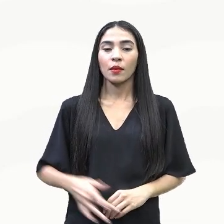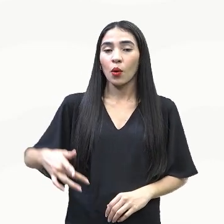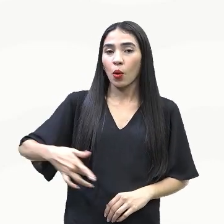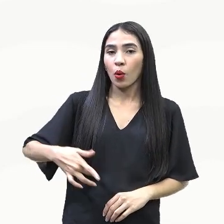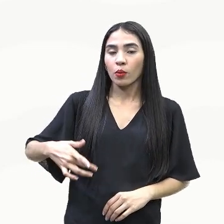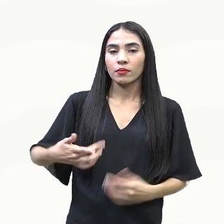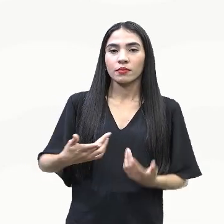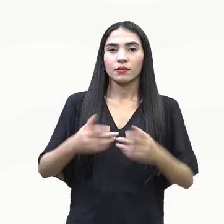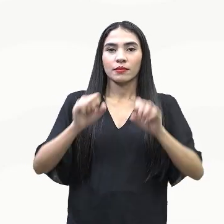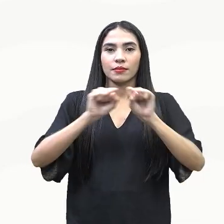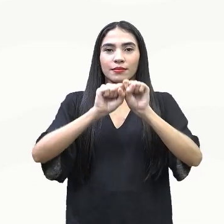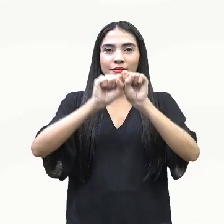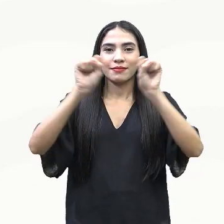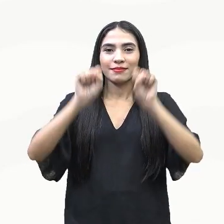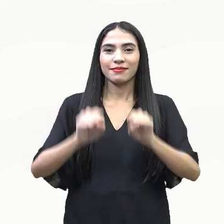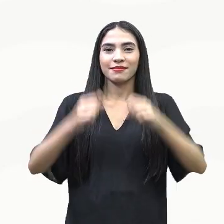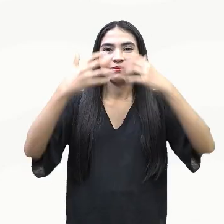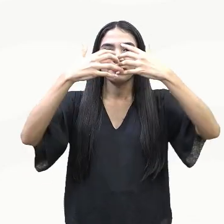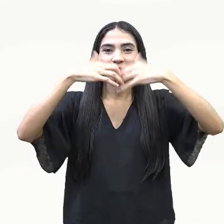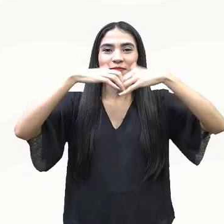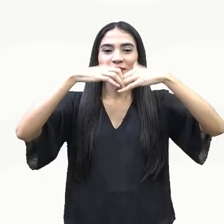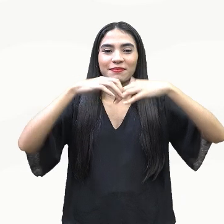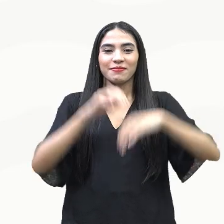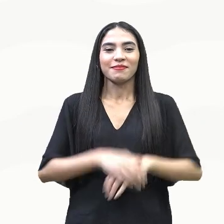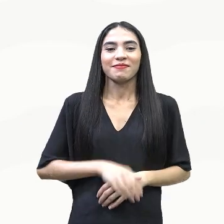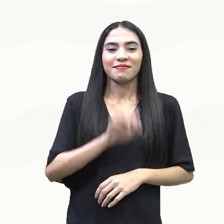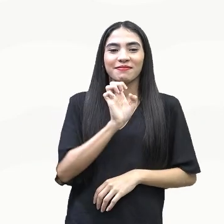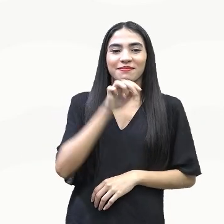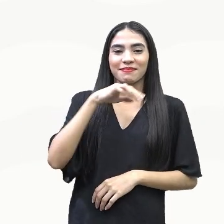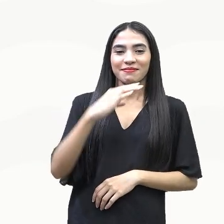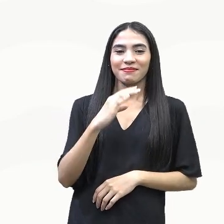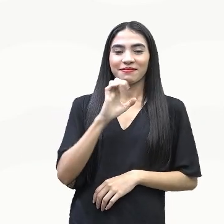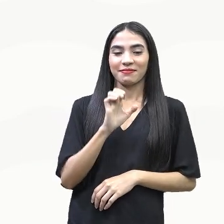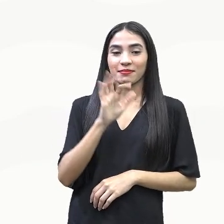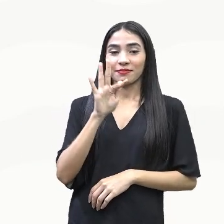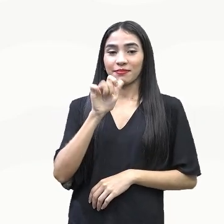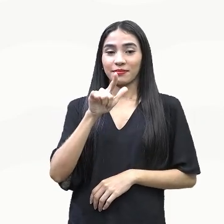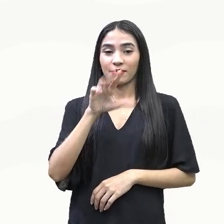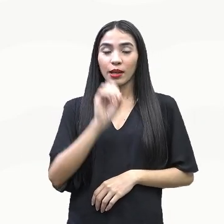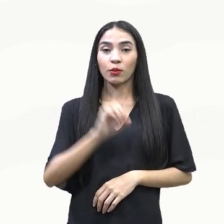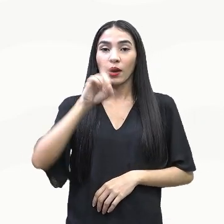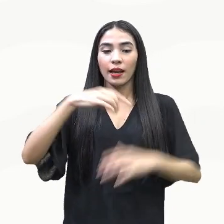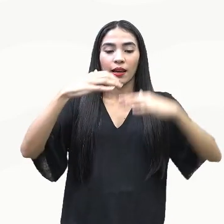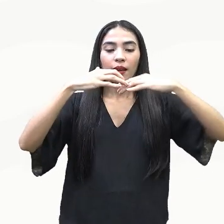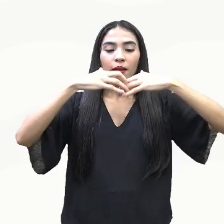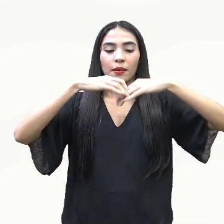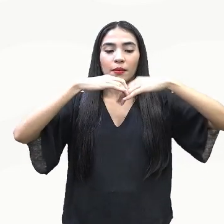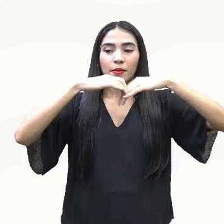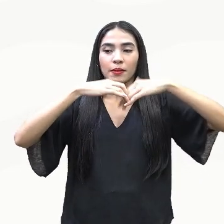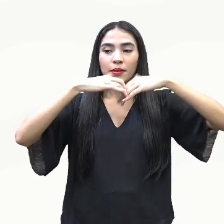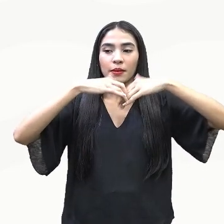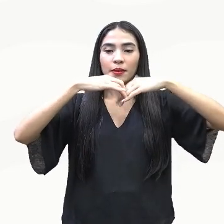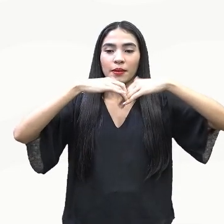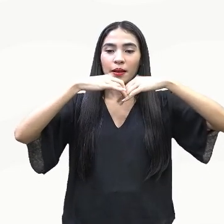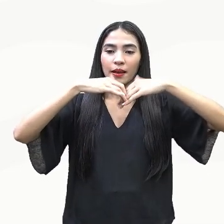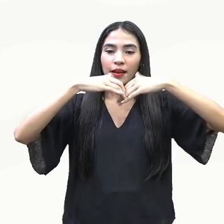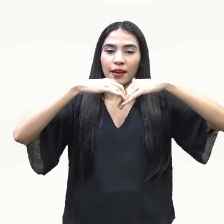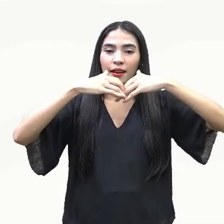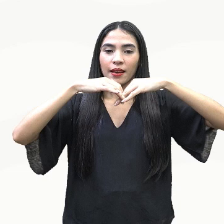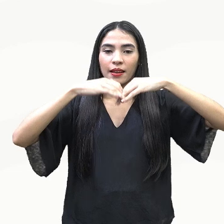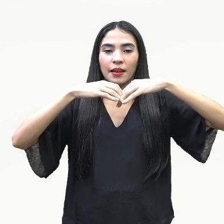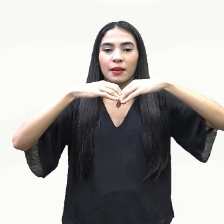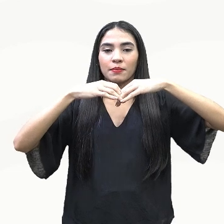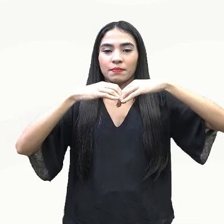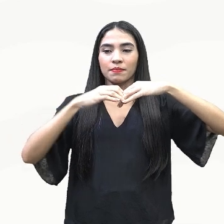sistema nervoso. Encéfalo, que é isso? É o cérebro, o cerebelo, que é uma parte que fica